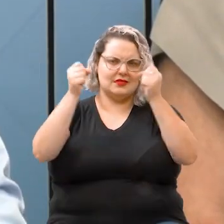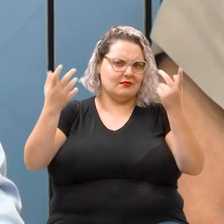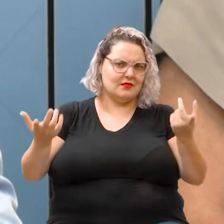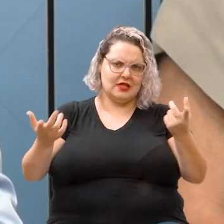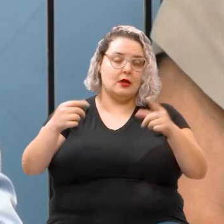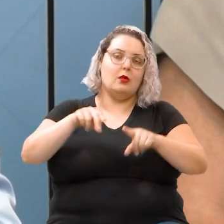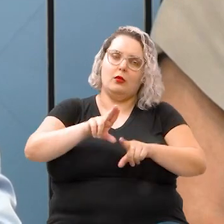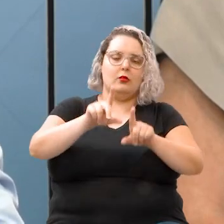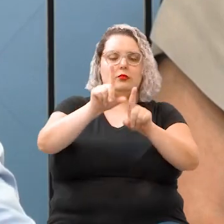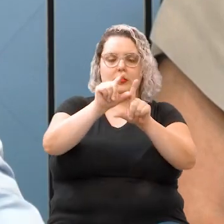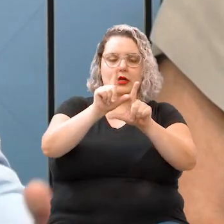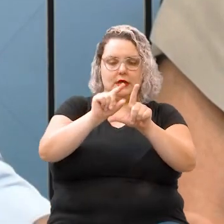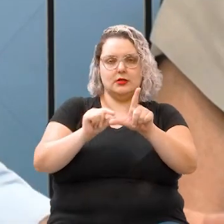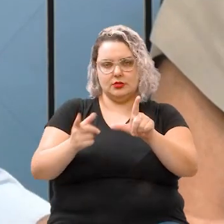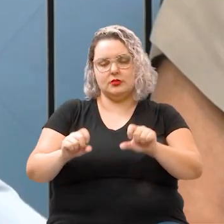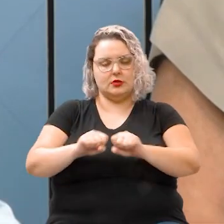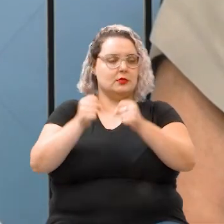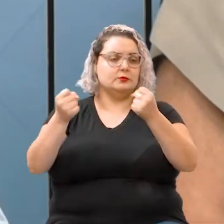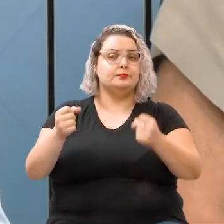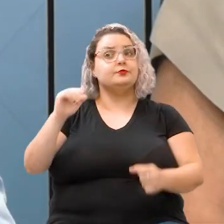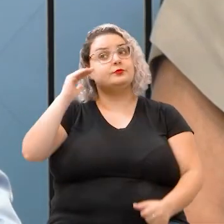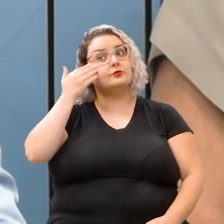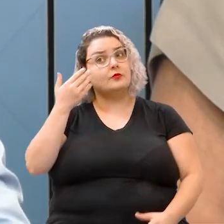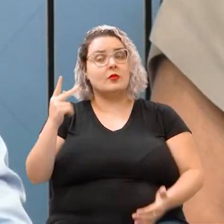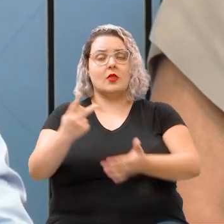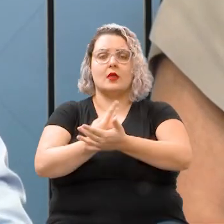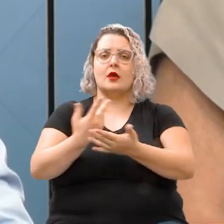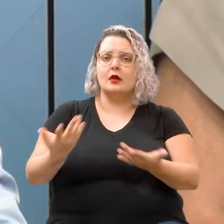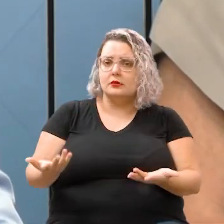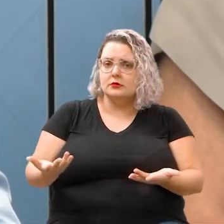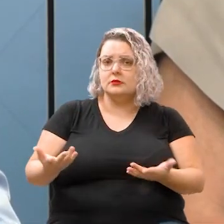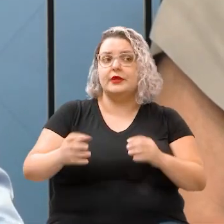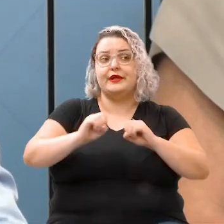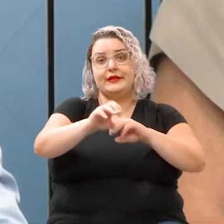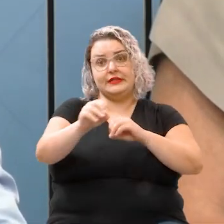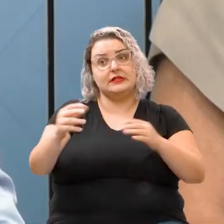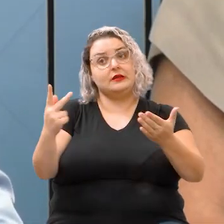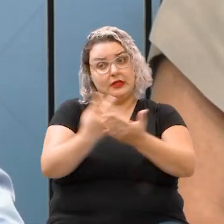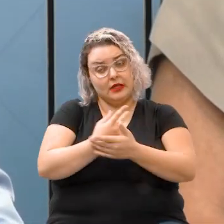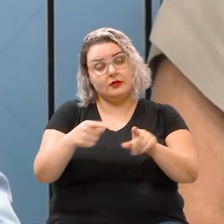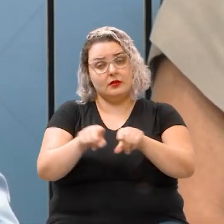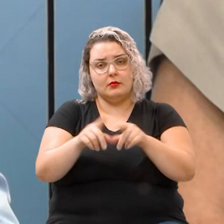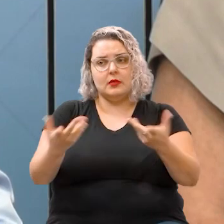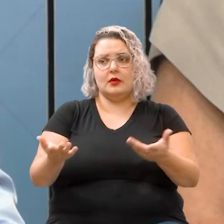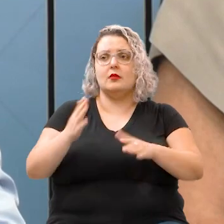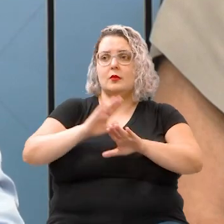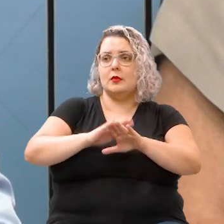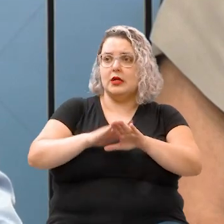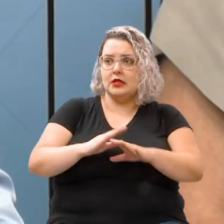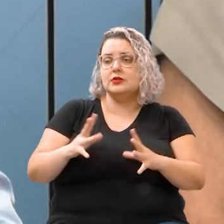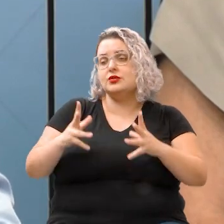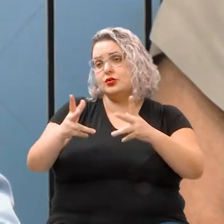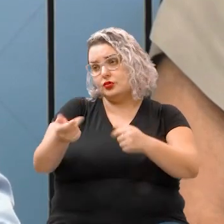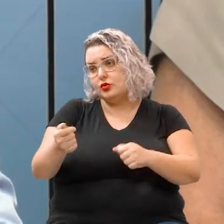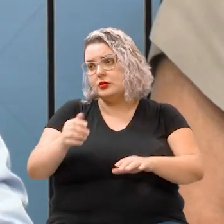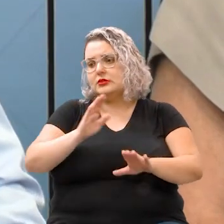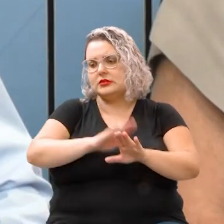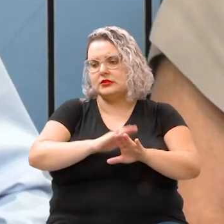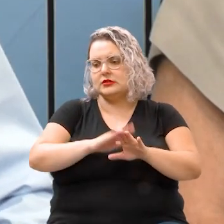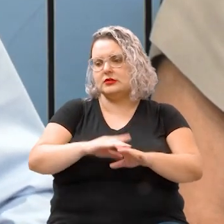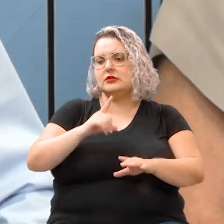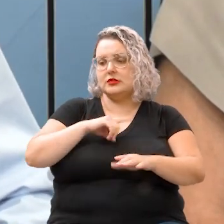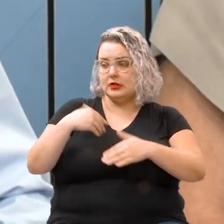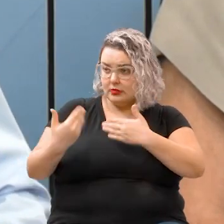vezes é entendido de forma errônea, mas foi mais uma ação, né, dentro das ações que a